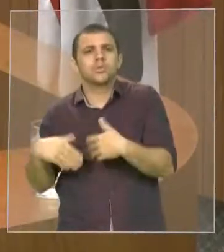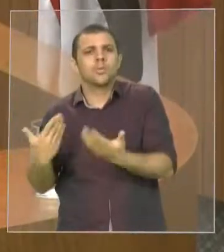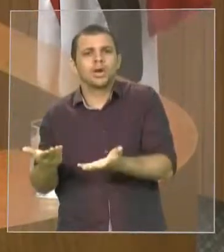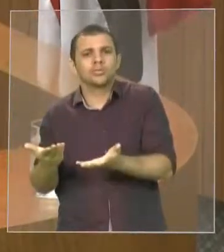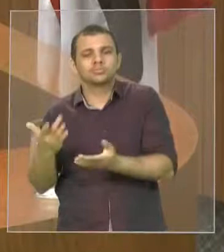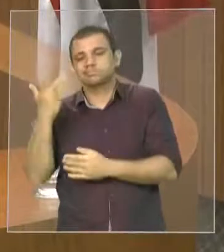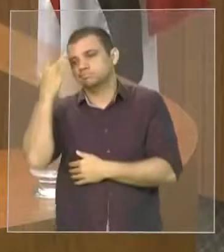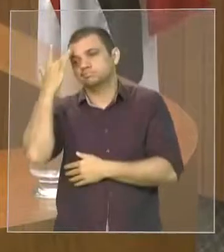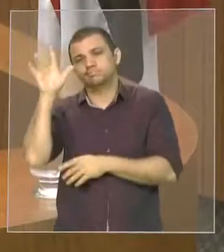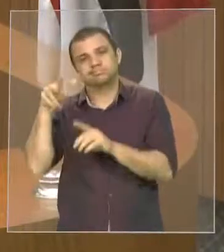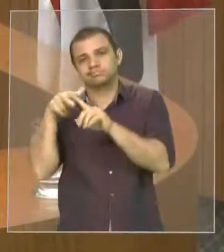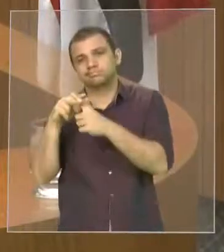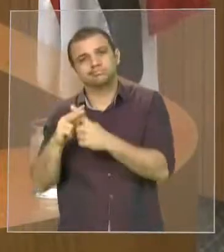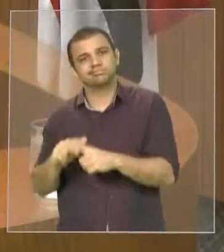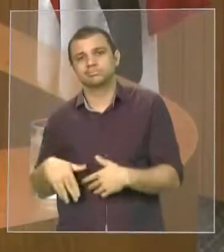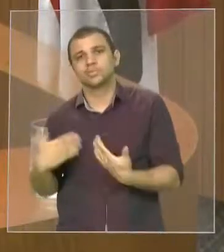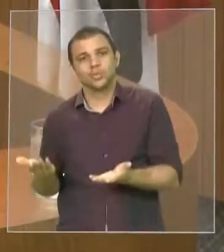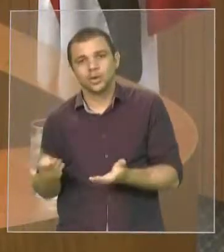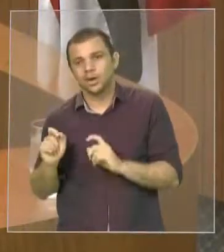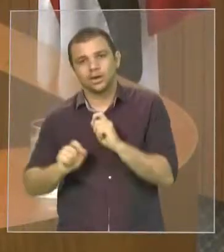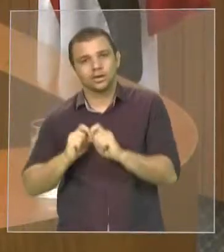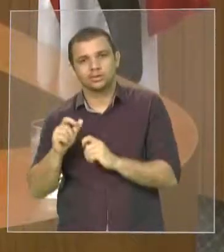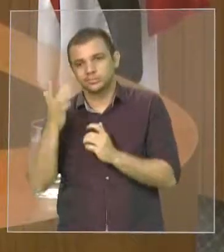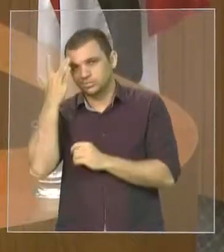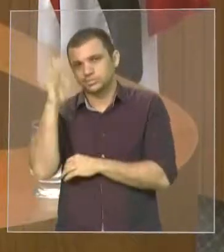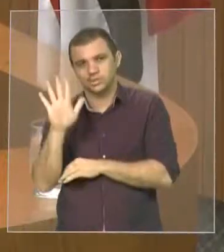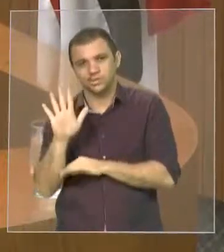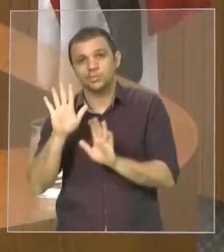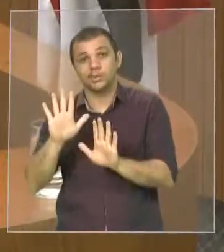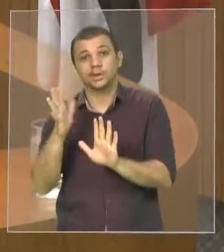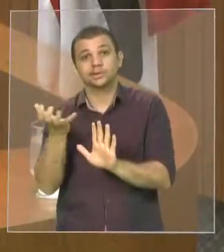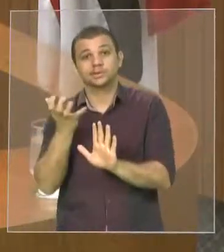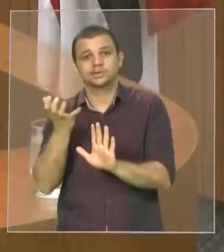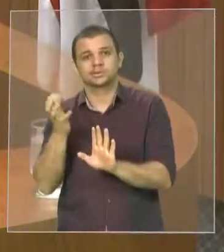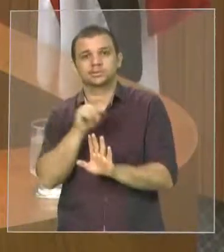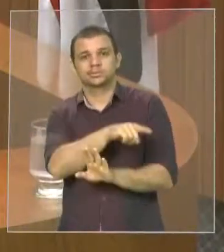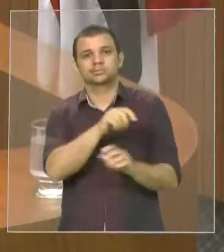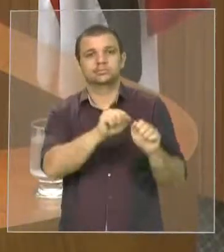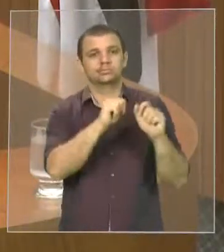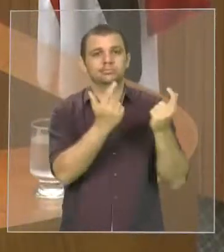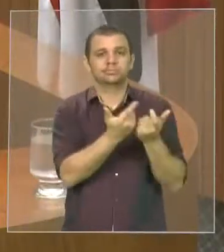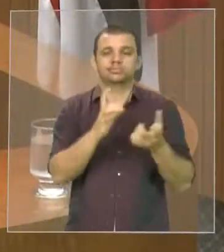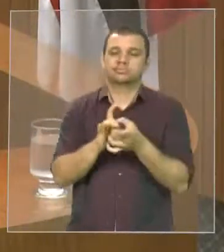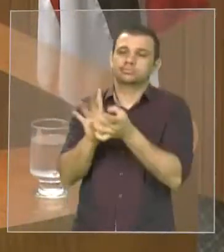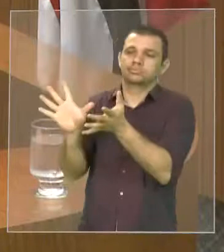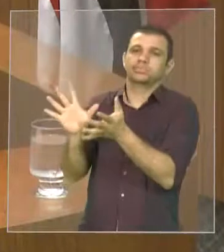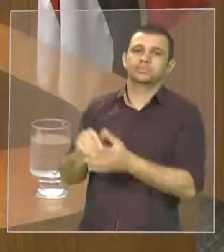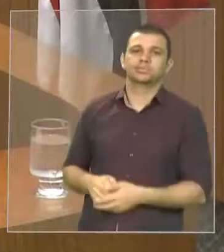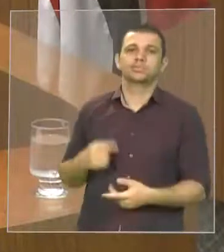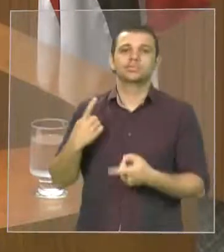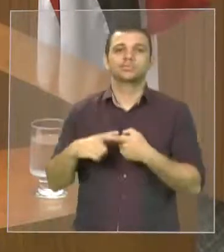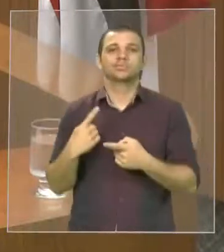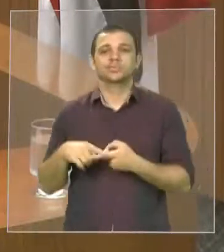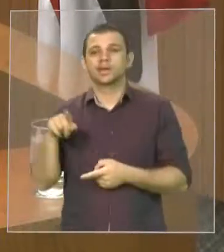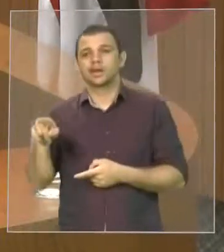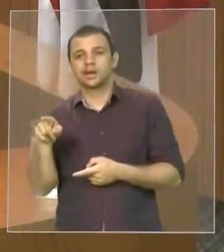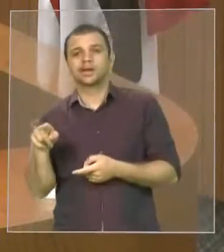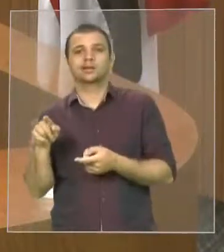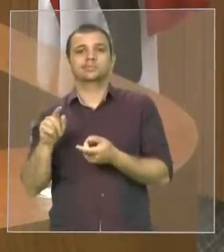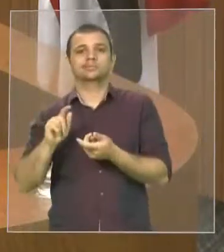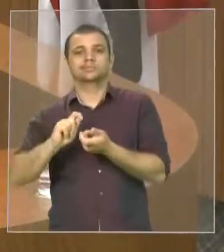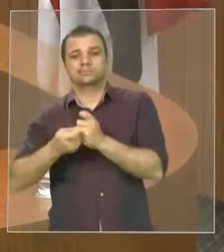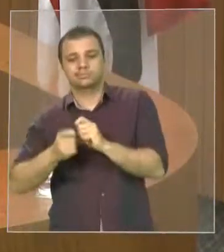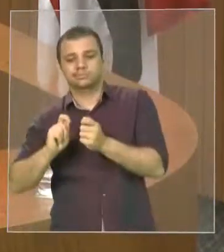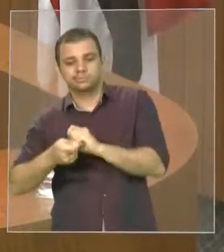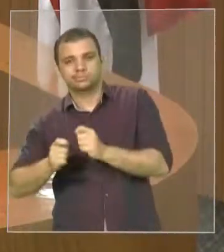mas quer já um cheque em branco da Assembleia para dizer que os ajustes apontados têm que já ser autorizados